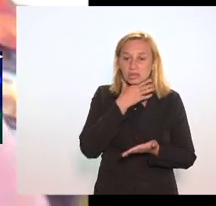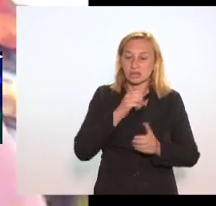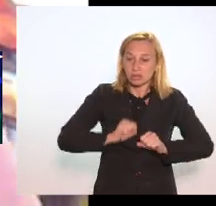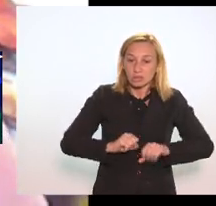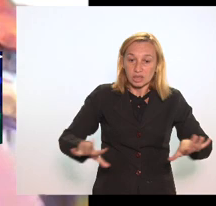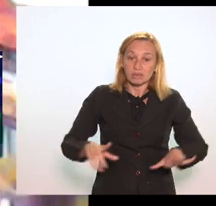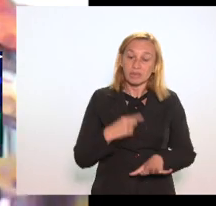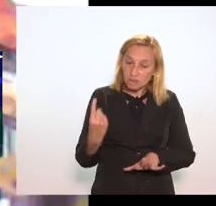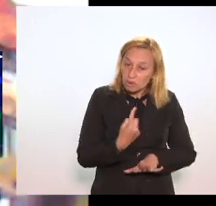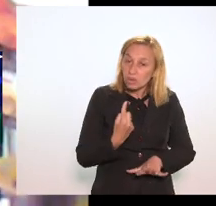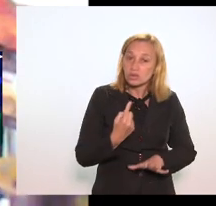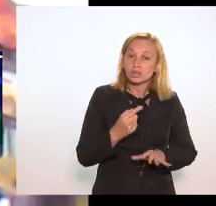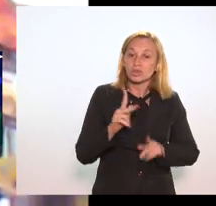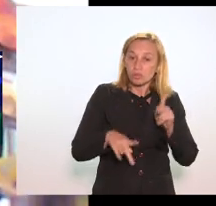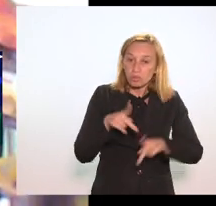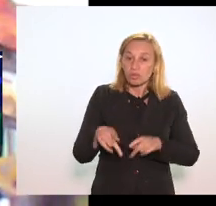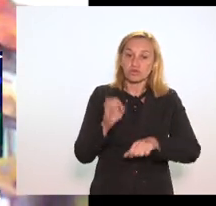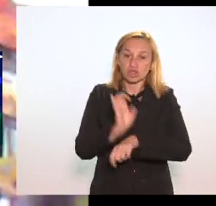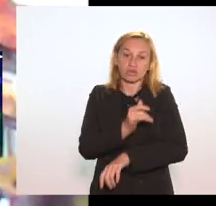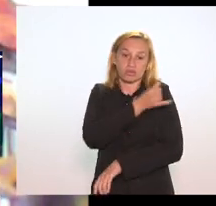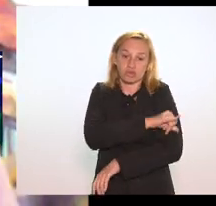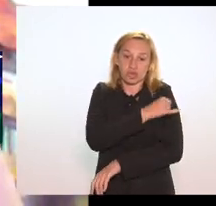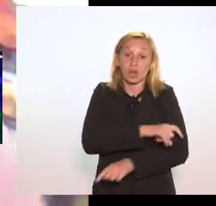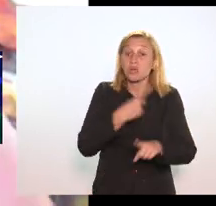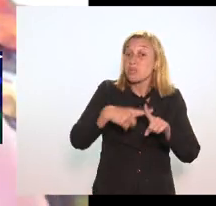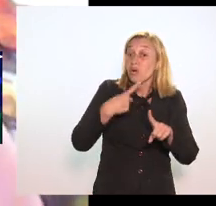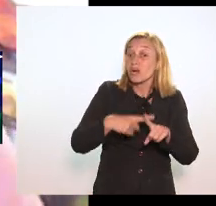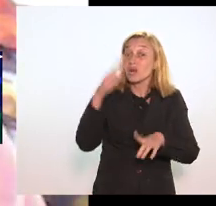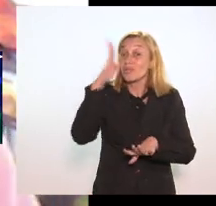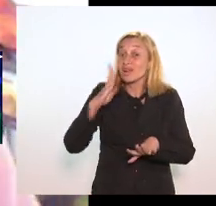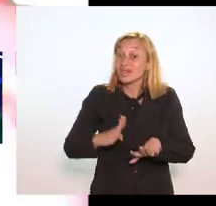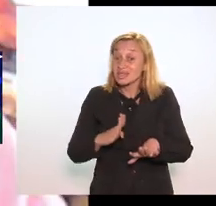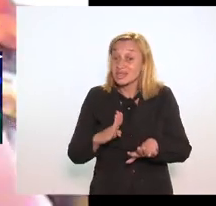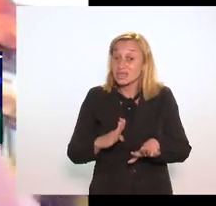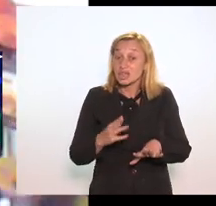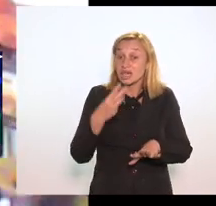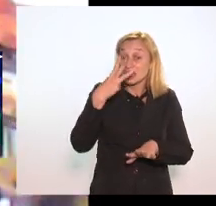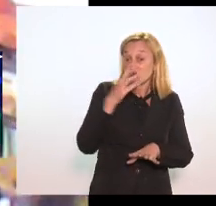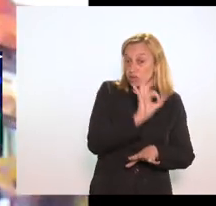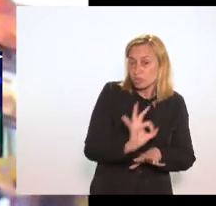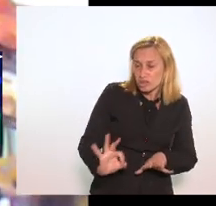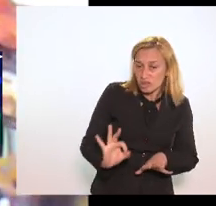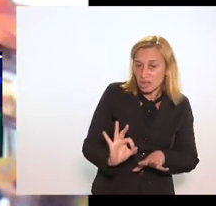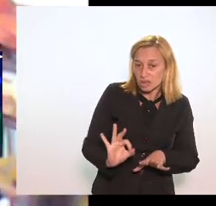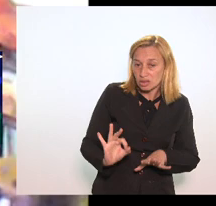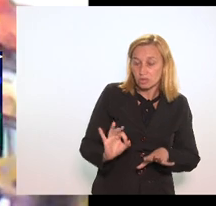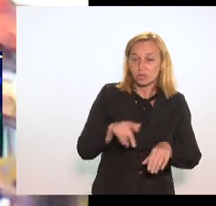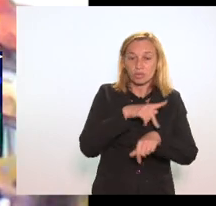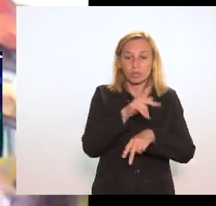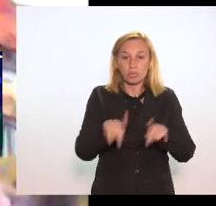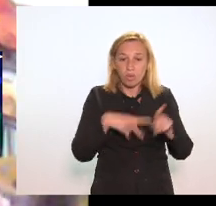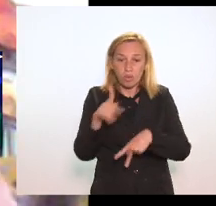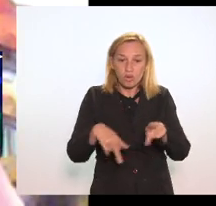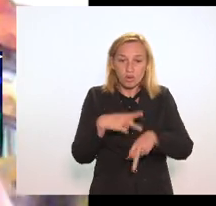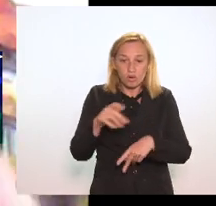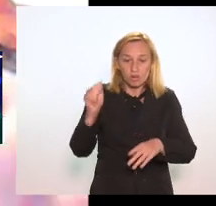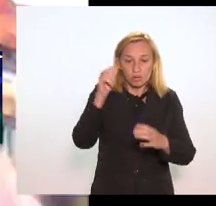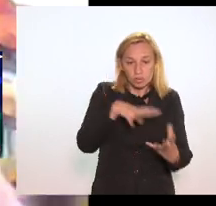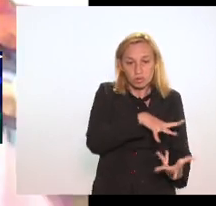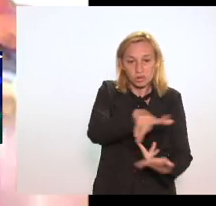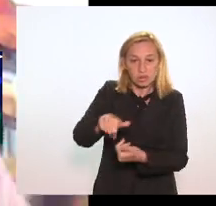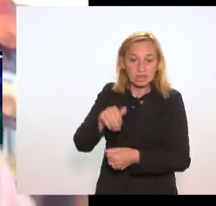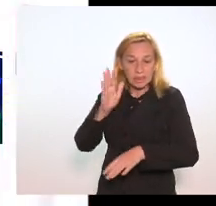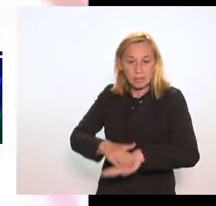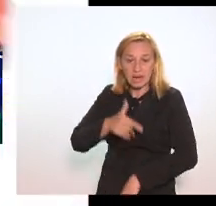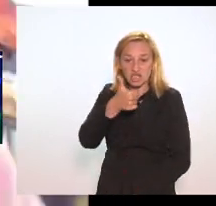para a gente para a população do estado do Rio de Janeiro porque o Brasil 13 por cento da população mundial tem mais de